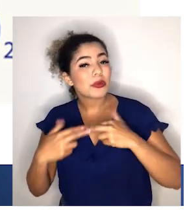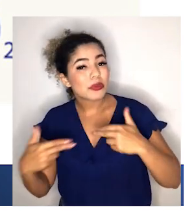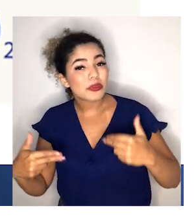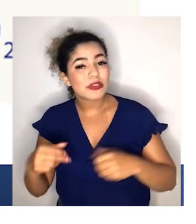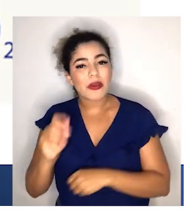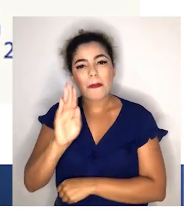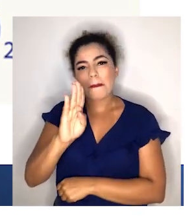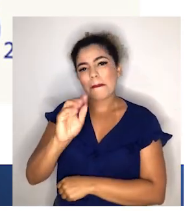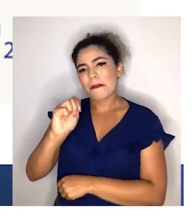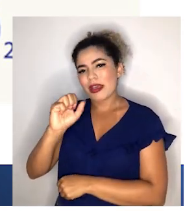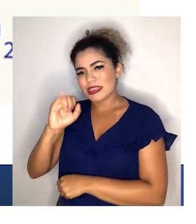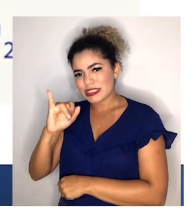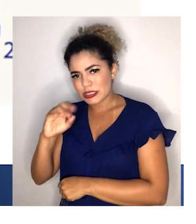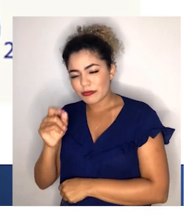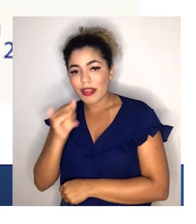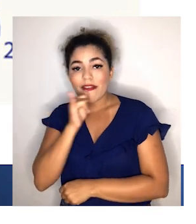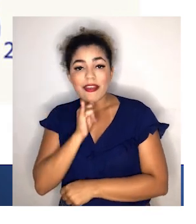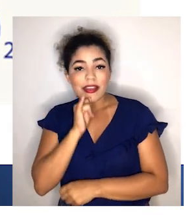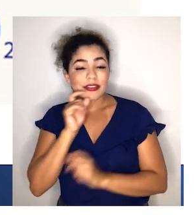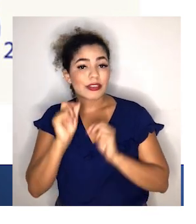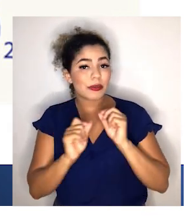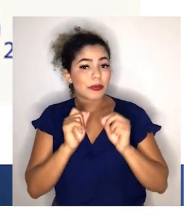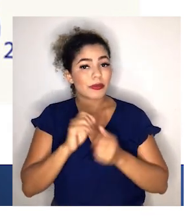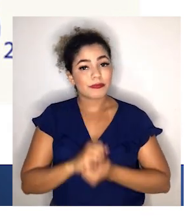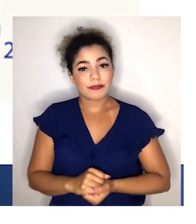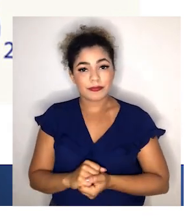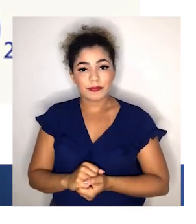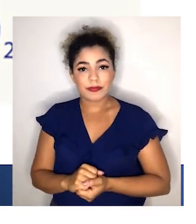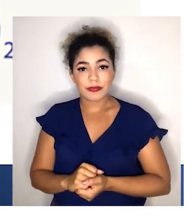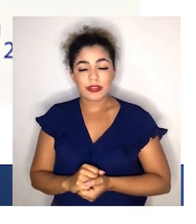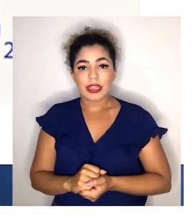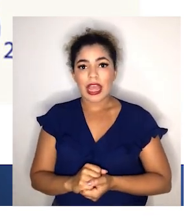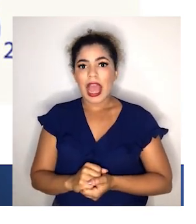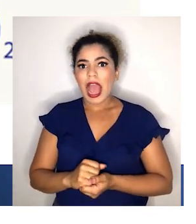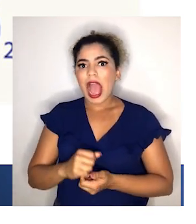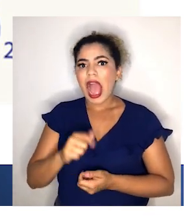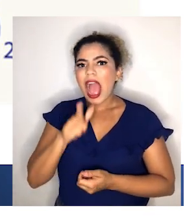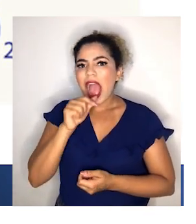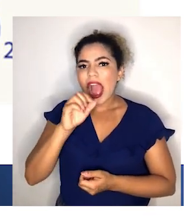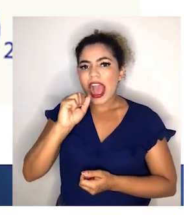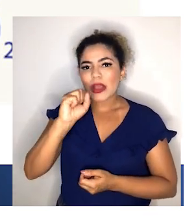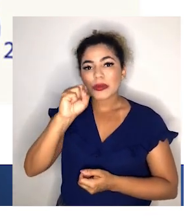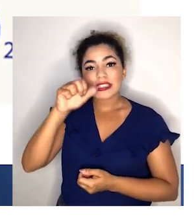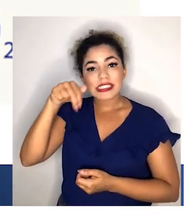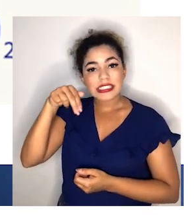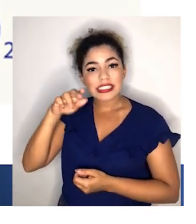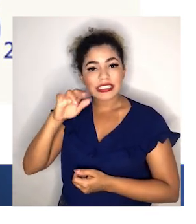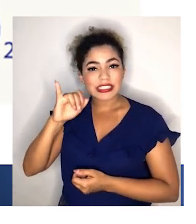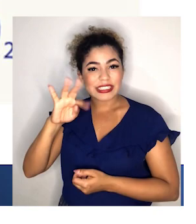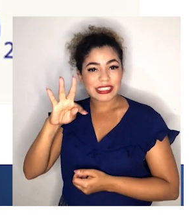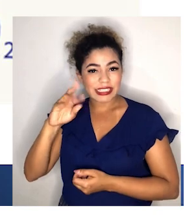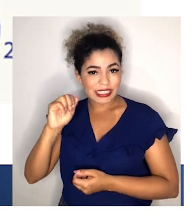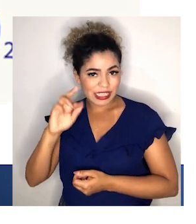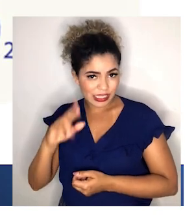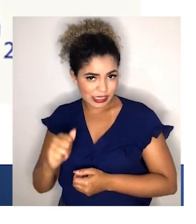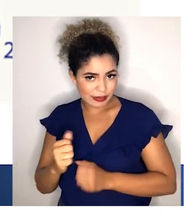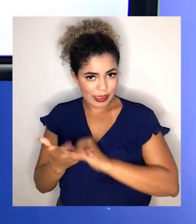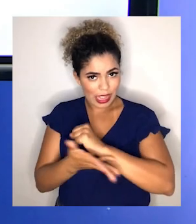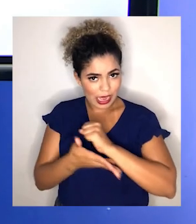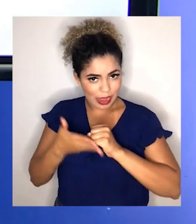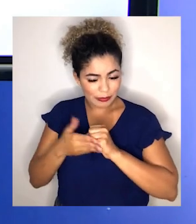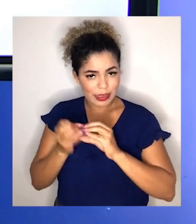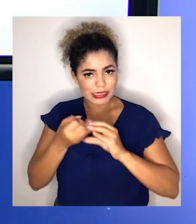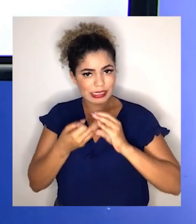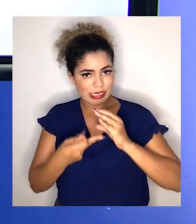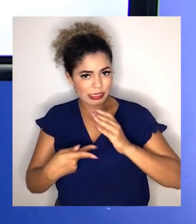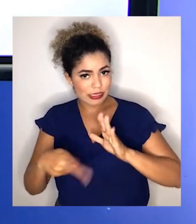básicos. Exemplo que nós temos no nosso dia a dia é a água sanitária. É uma substância inteiramente básica.